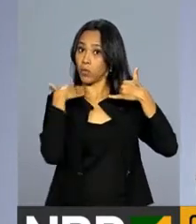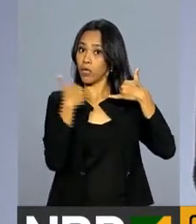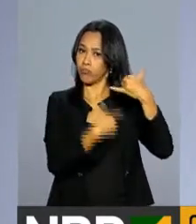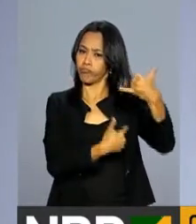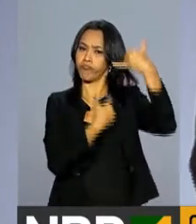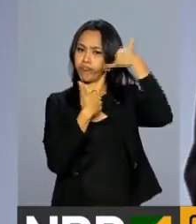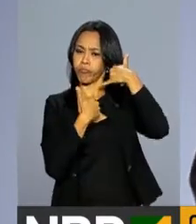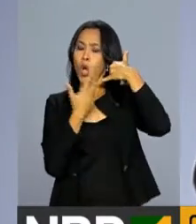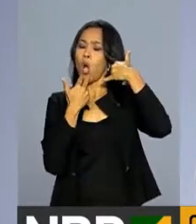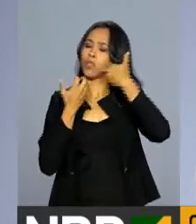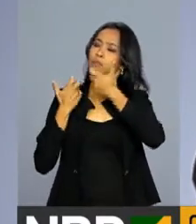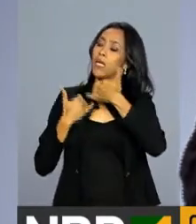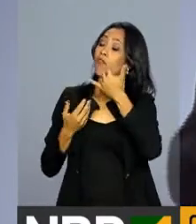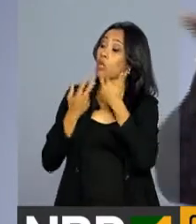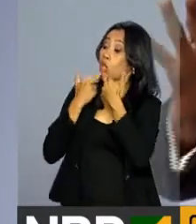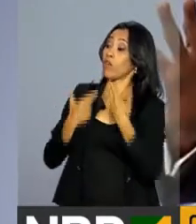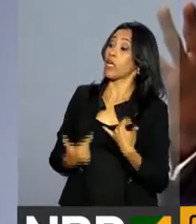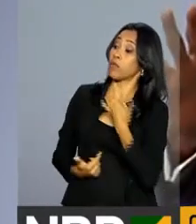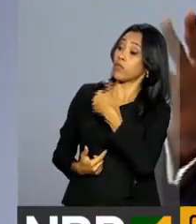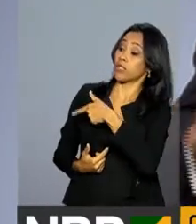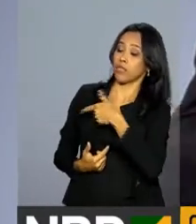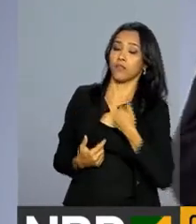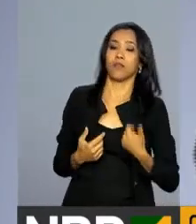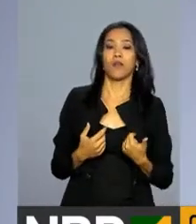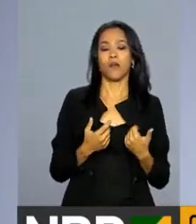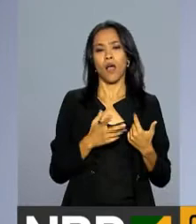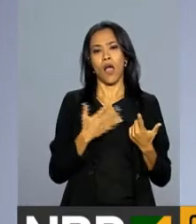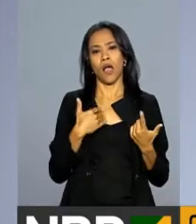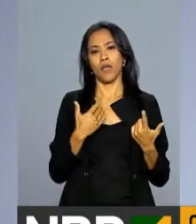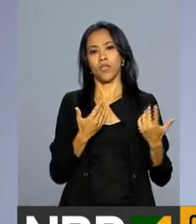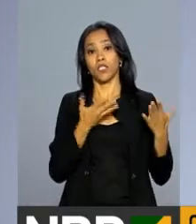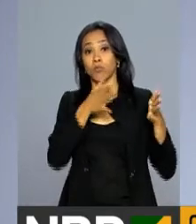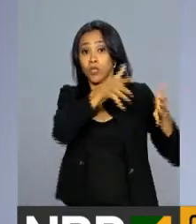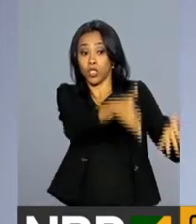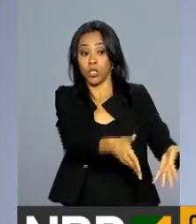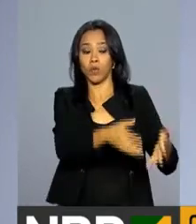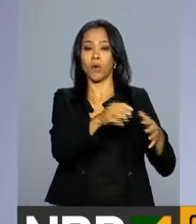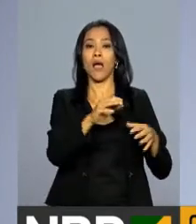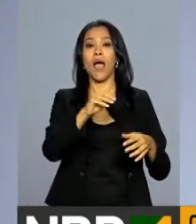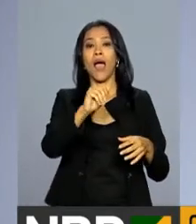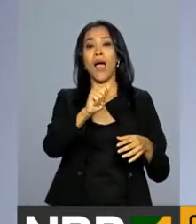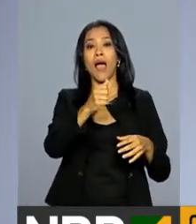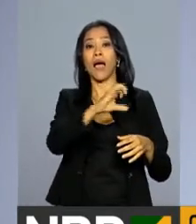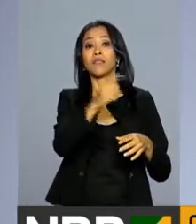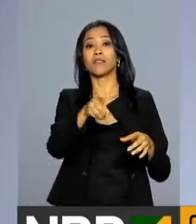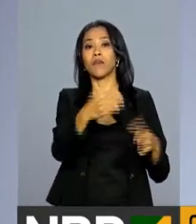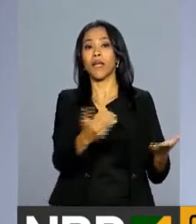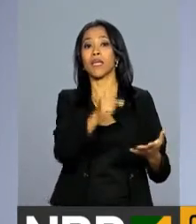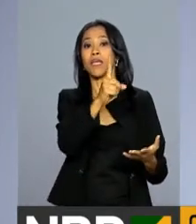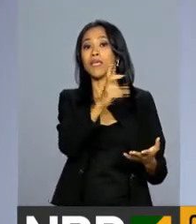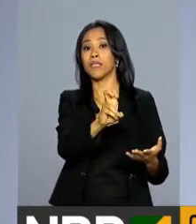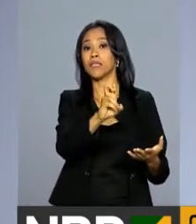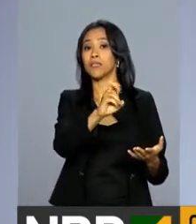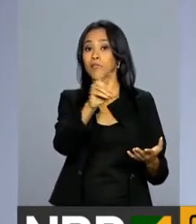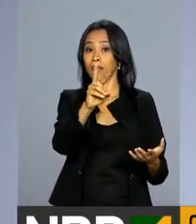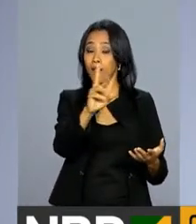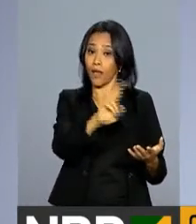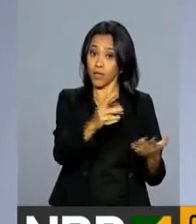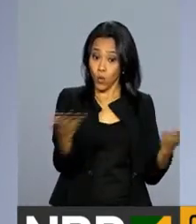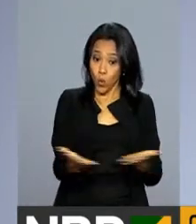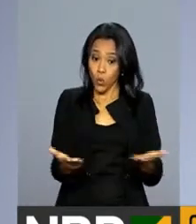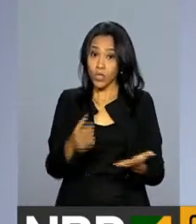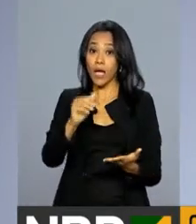o dólar por exemplo da boa notícia quando chegamos aqui a ação do banco do brasil vale a 15 reais hoje vale 45 reais